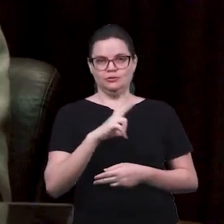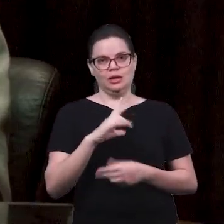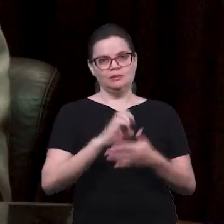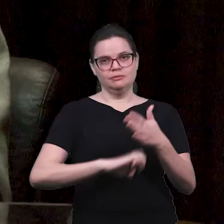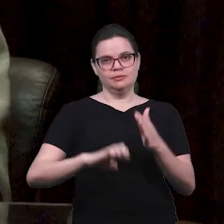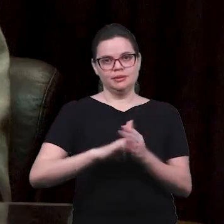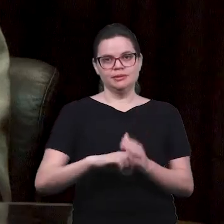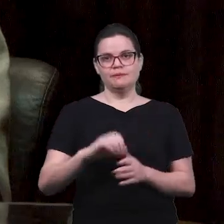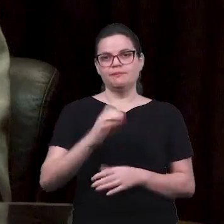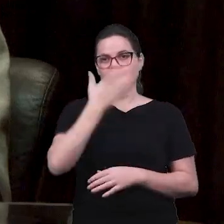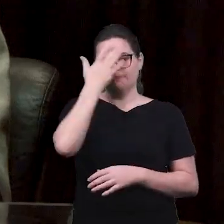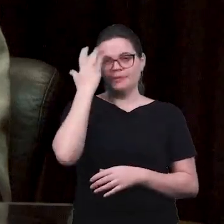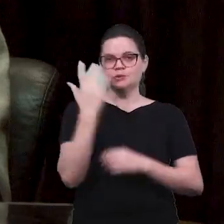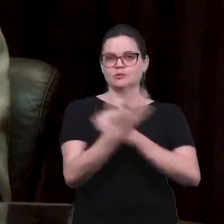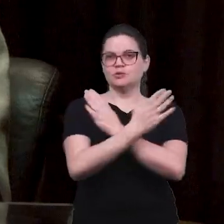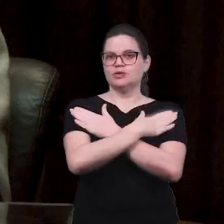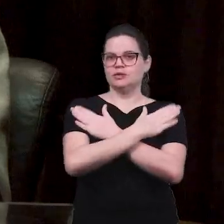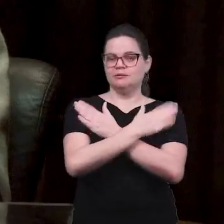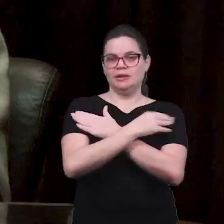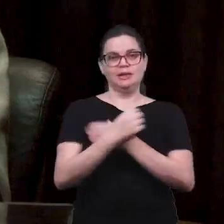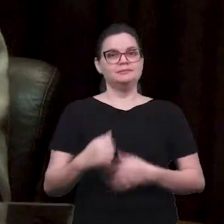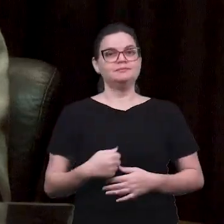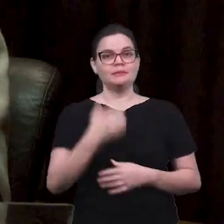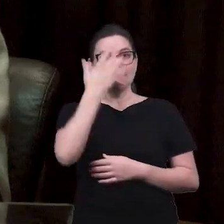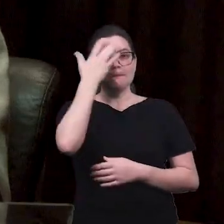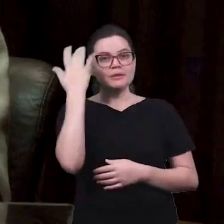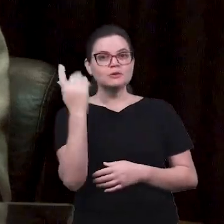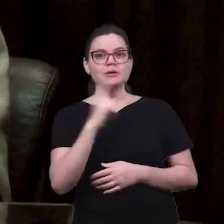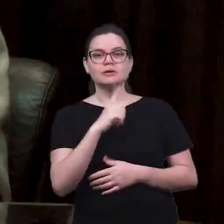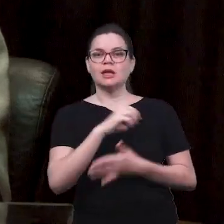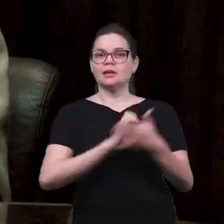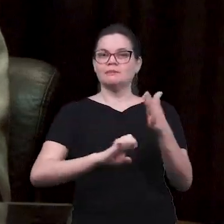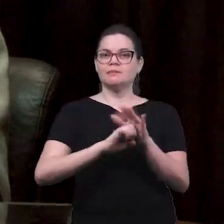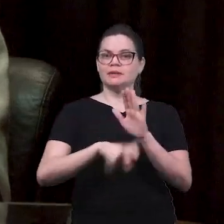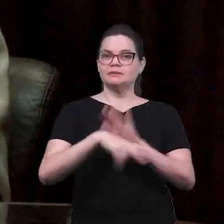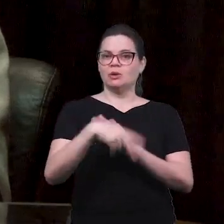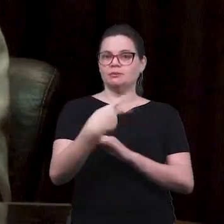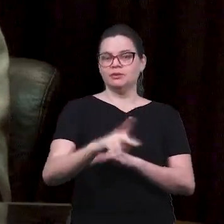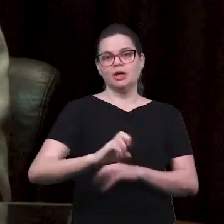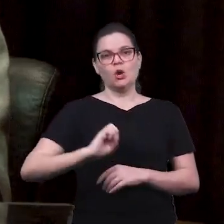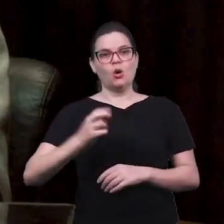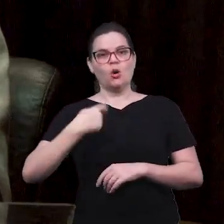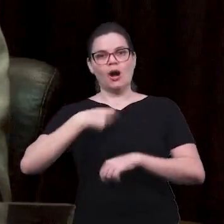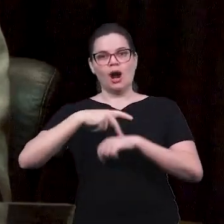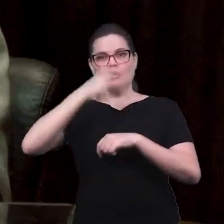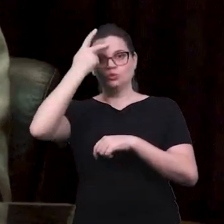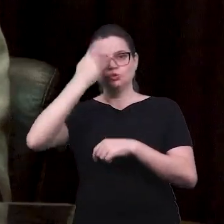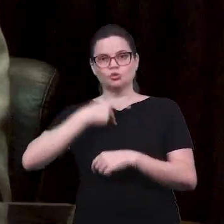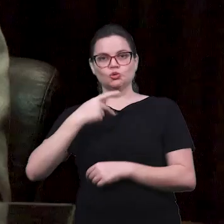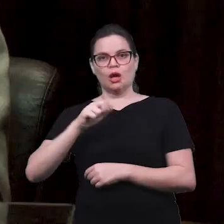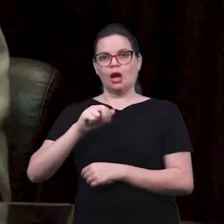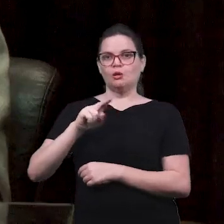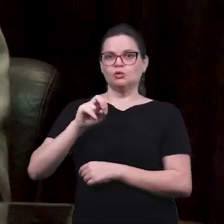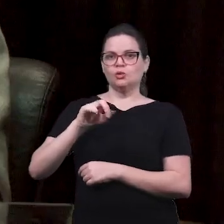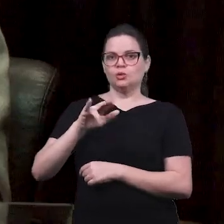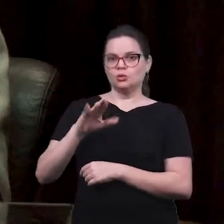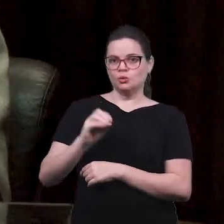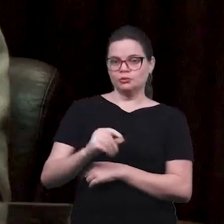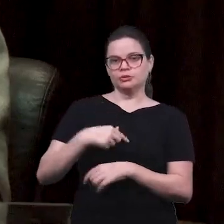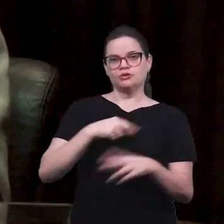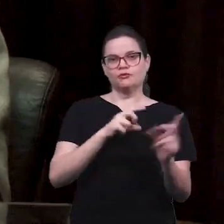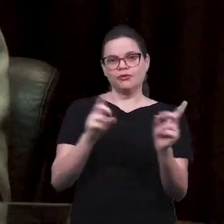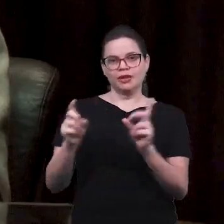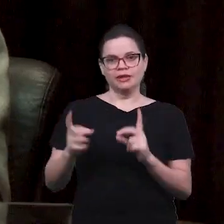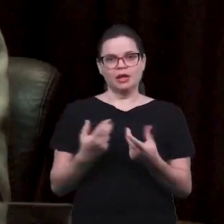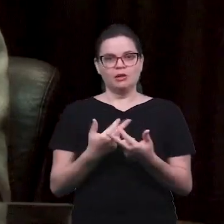estão desempregados, aqueles que têm negócios próprios, são autônomos, e aqueles que estão buscando mesmo